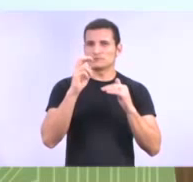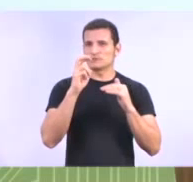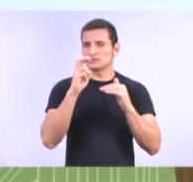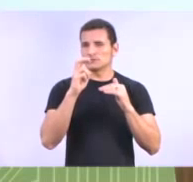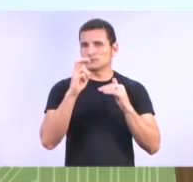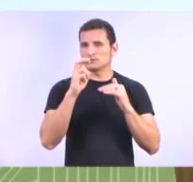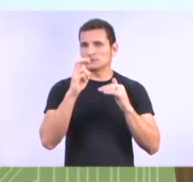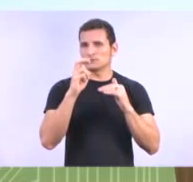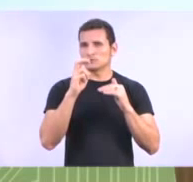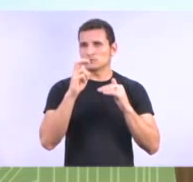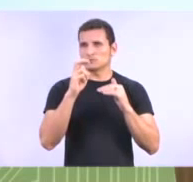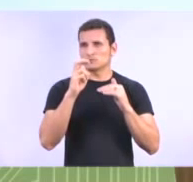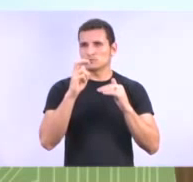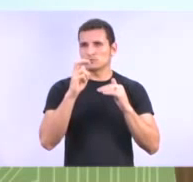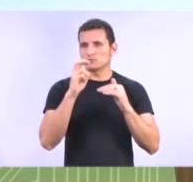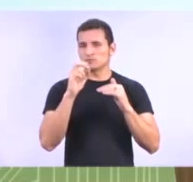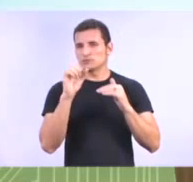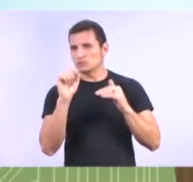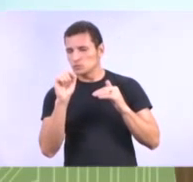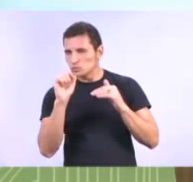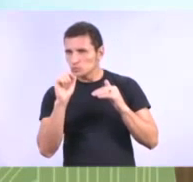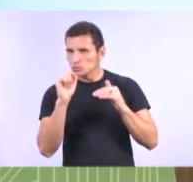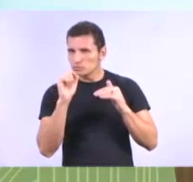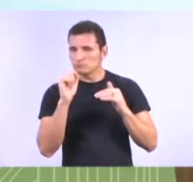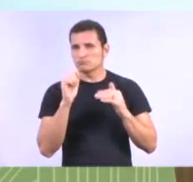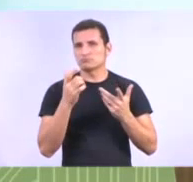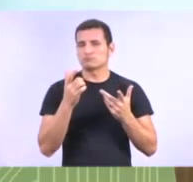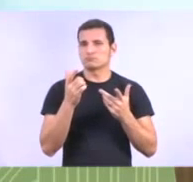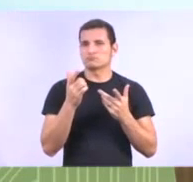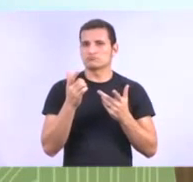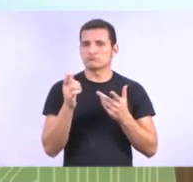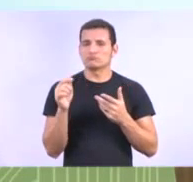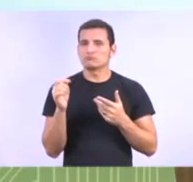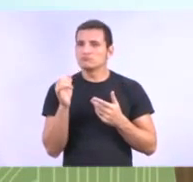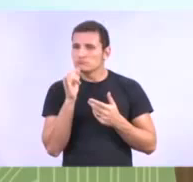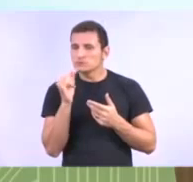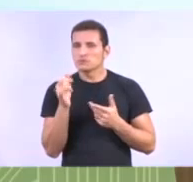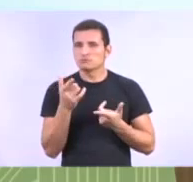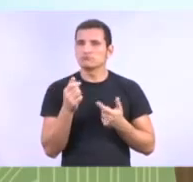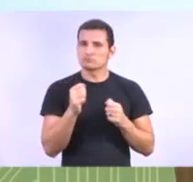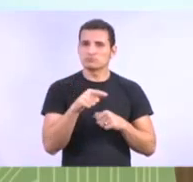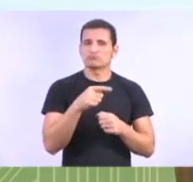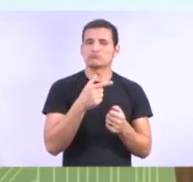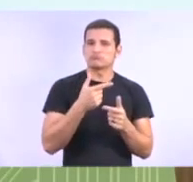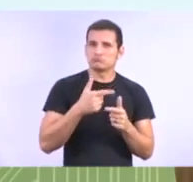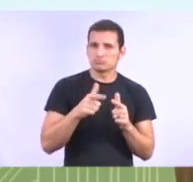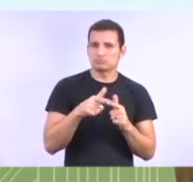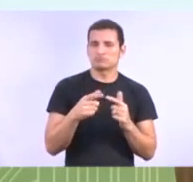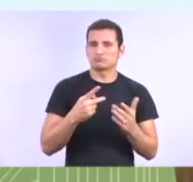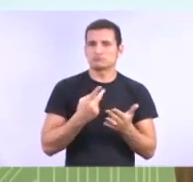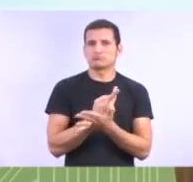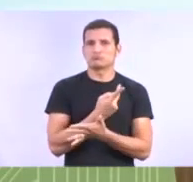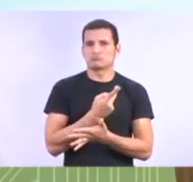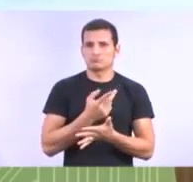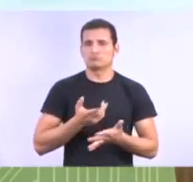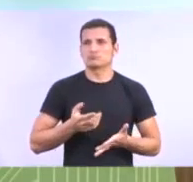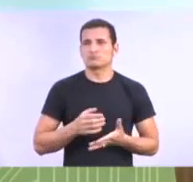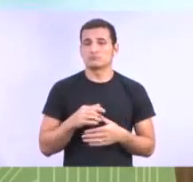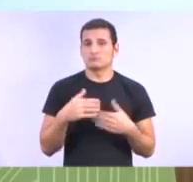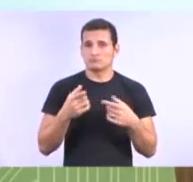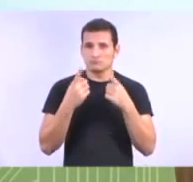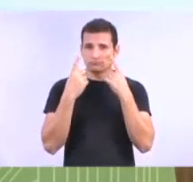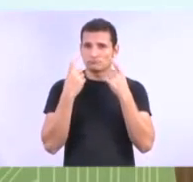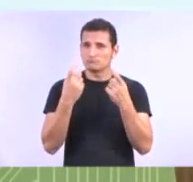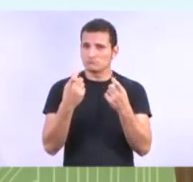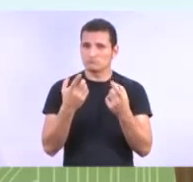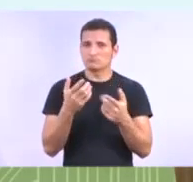segundos, aumentasse a temperatura e ninguém tomasse uma ação, uma fatalidade poderia acontecer, correto? Então é interessante, às